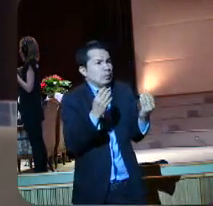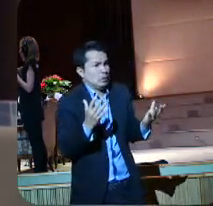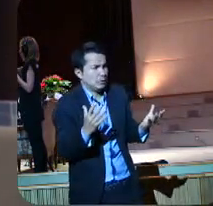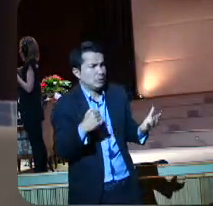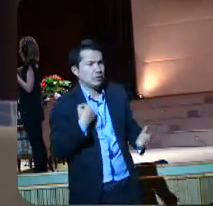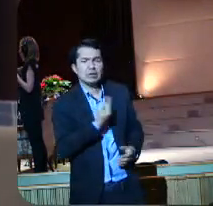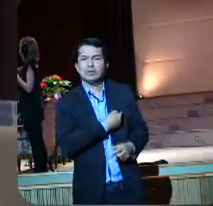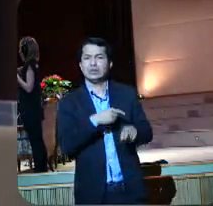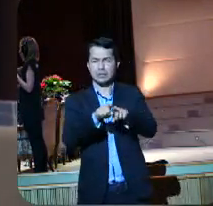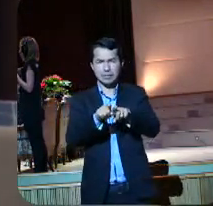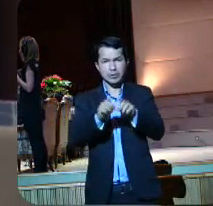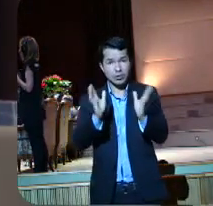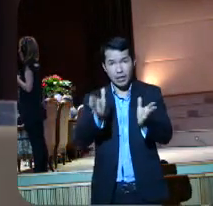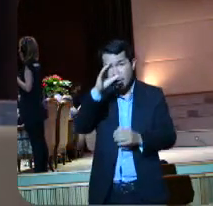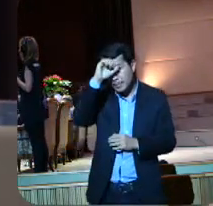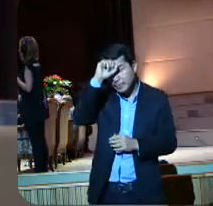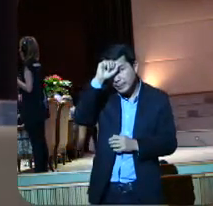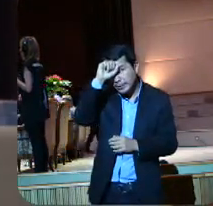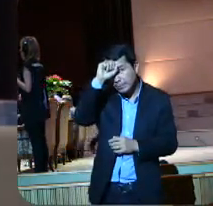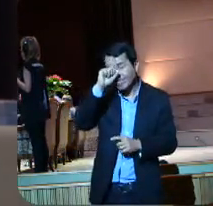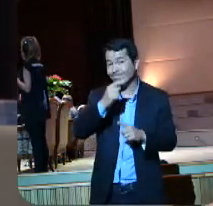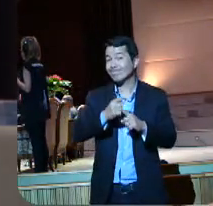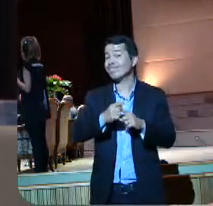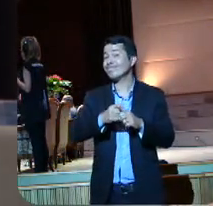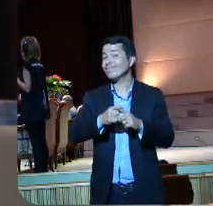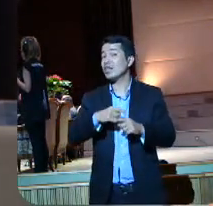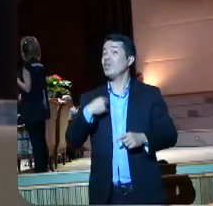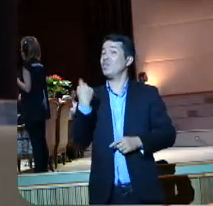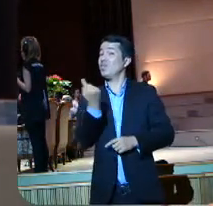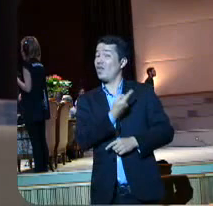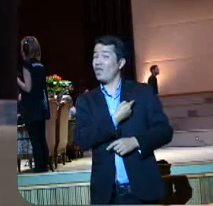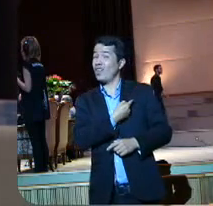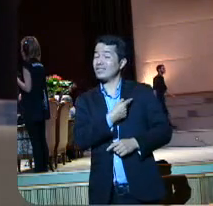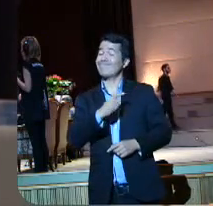primeira revelação, é que